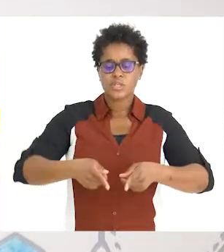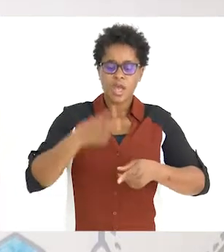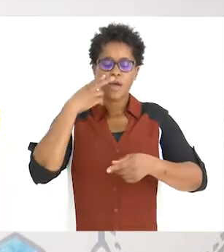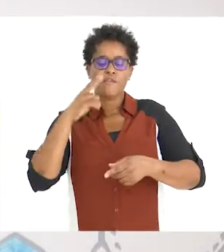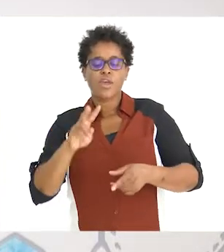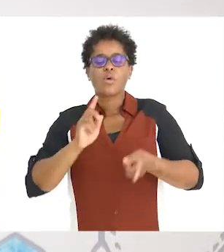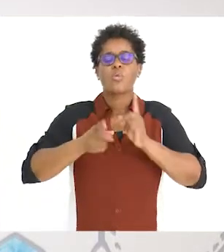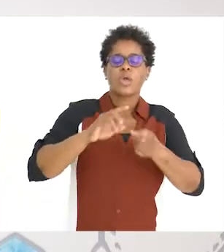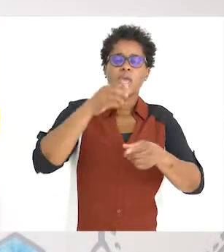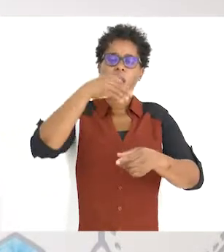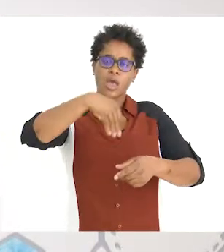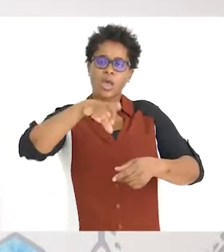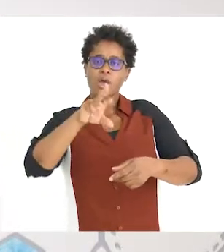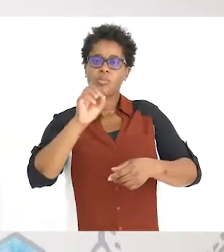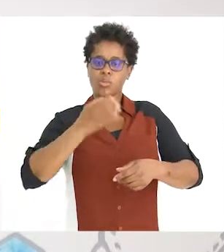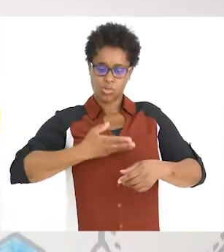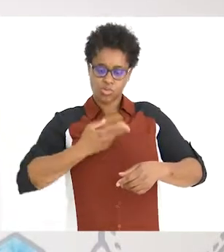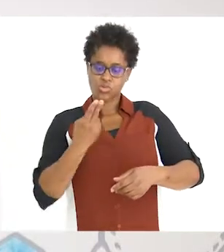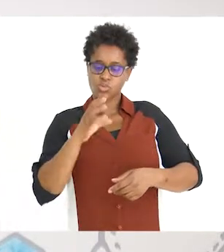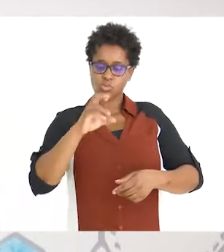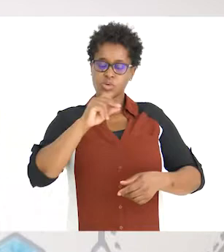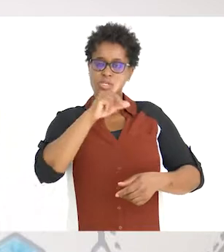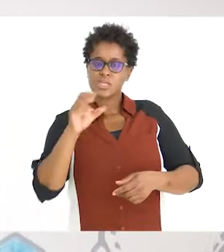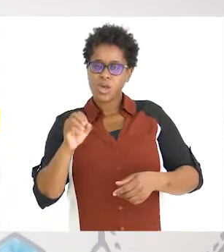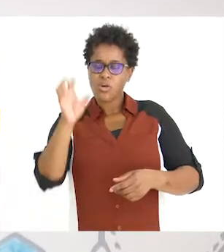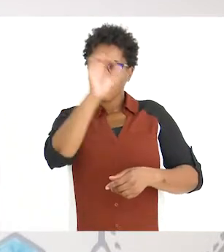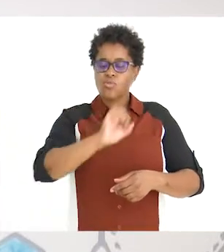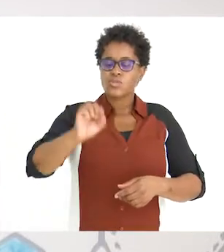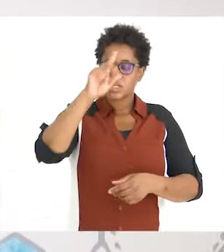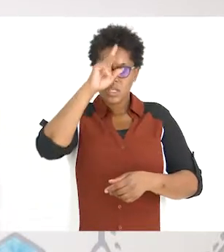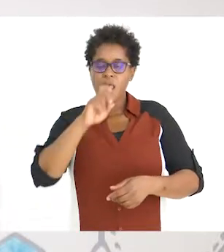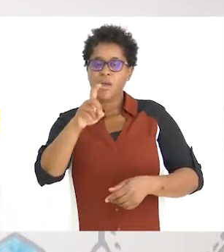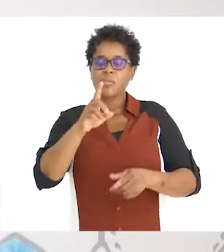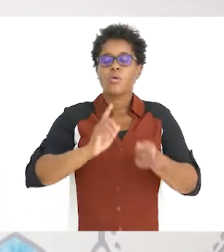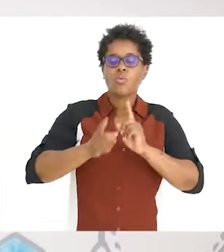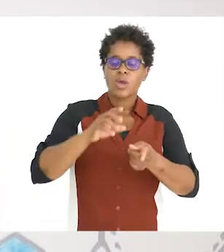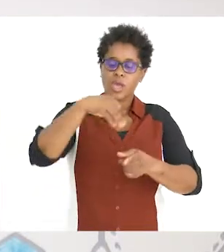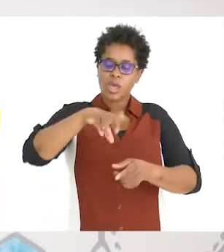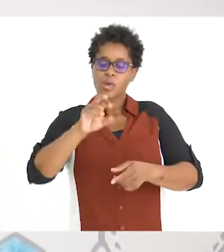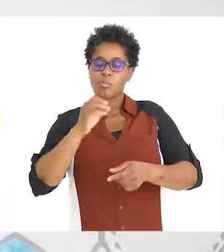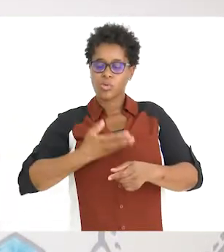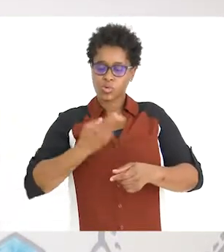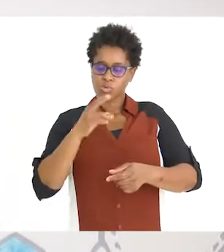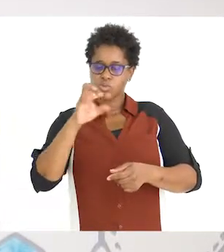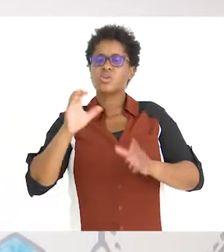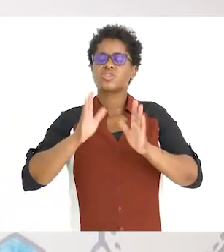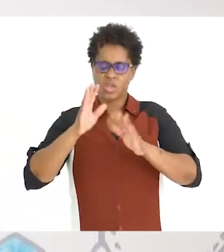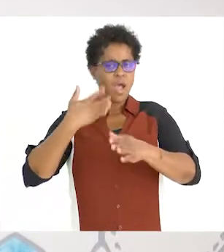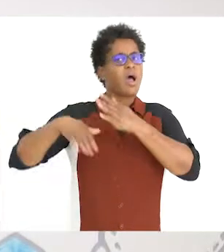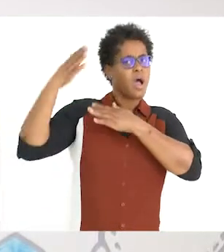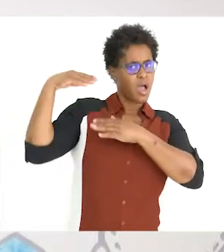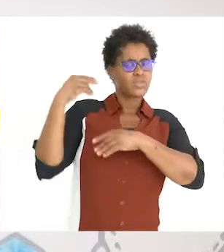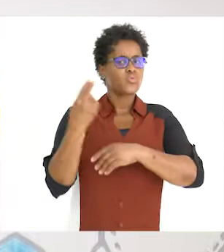que é a produção. E vocês se lembram o que é a produção? Nós já tínhamos visto na unidade 1.